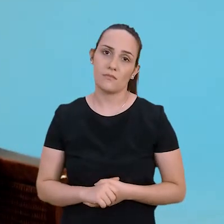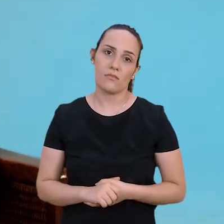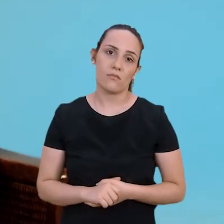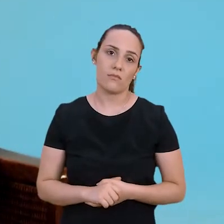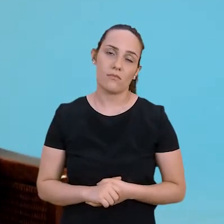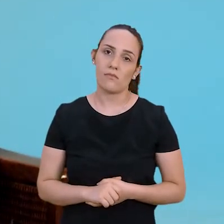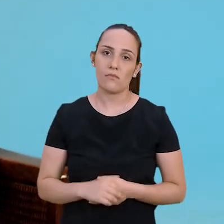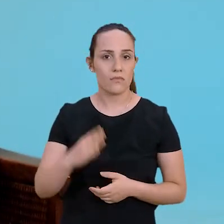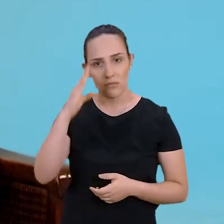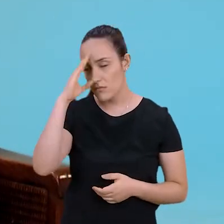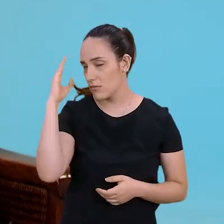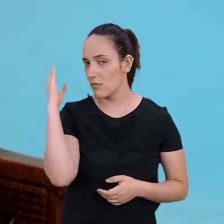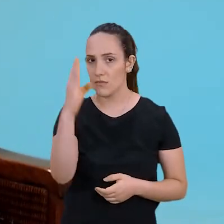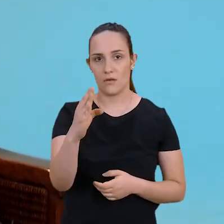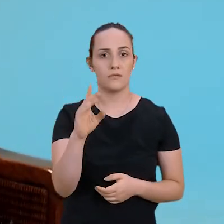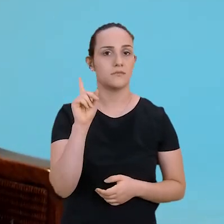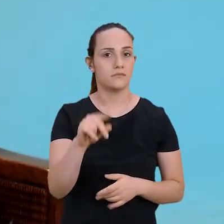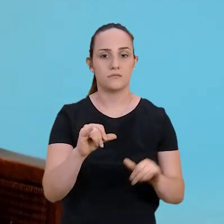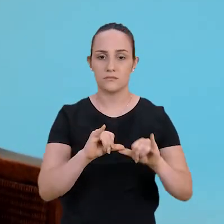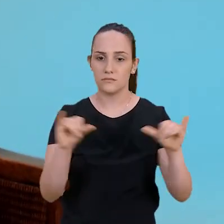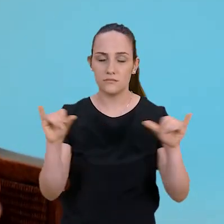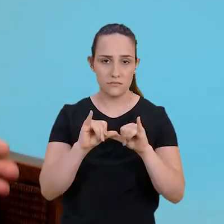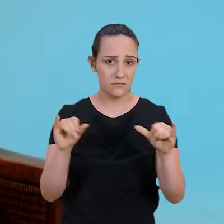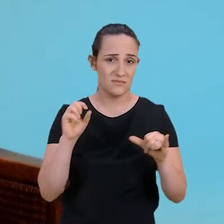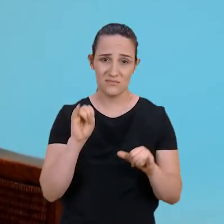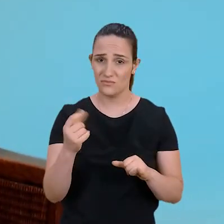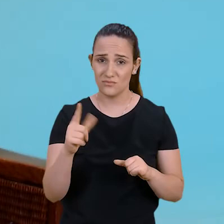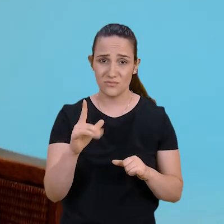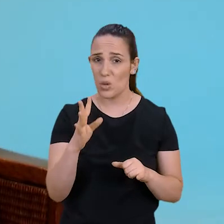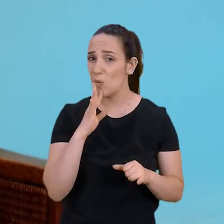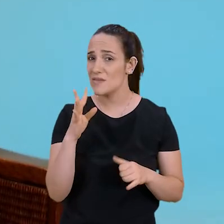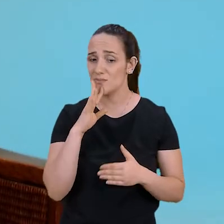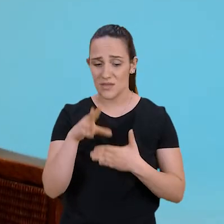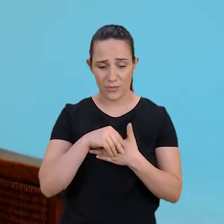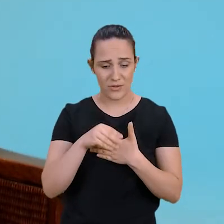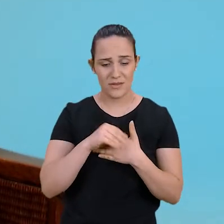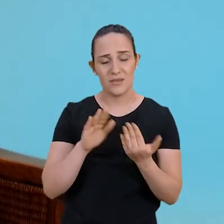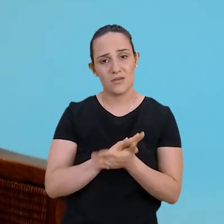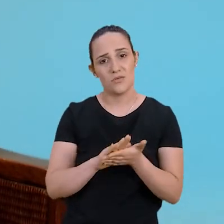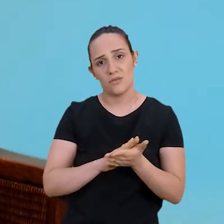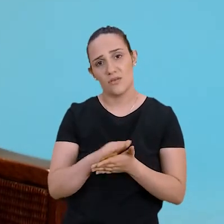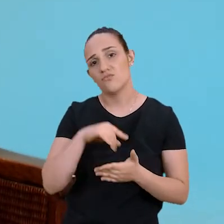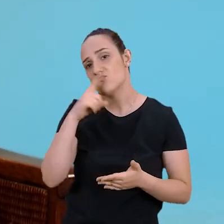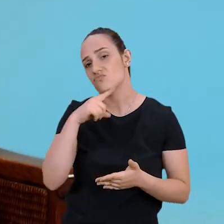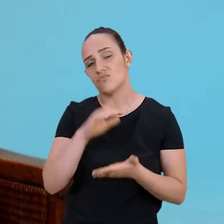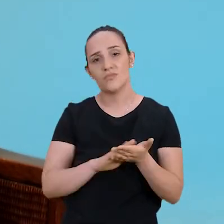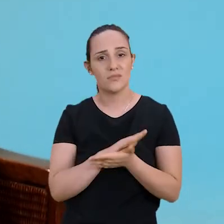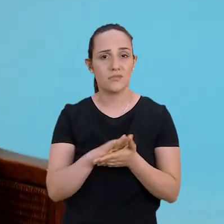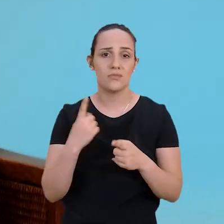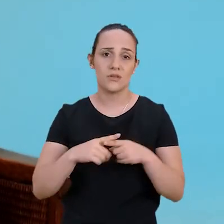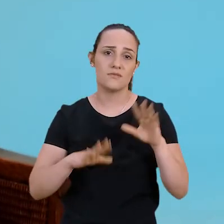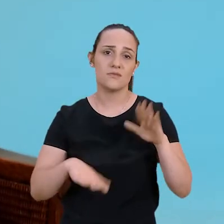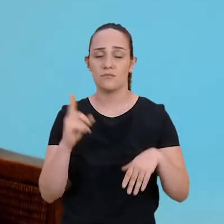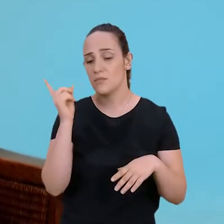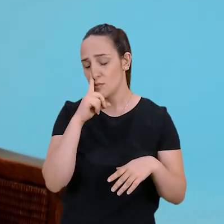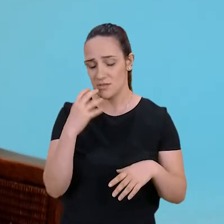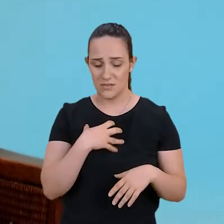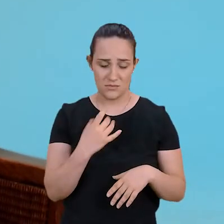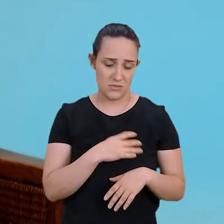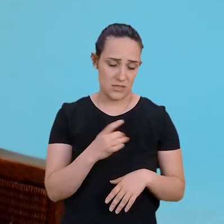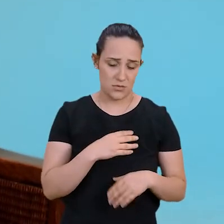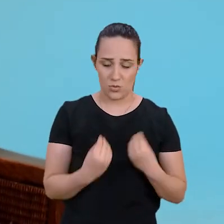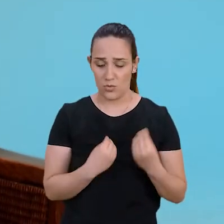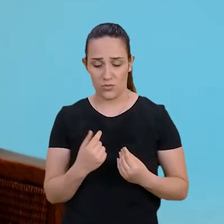principal, a primeira coisa é a informação, porque sem informação você não chega a lugar nenhum. Porque as mães ficam com medo de